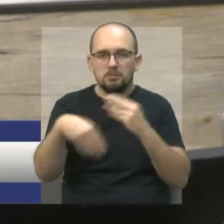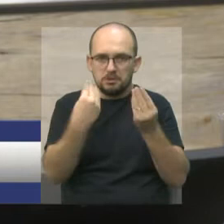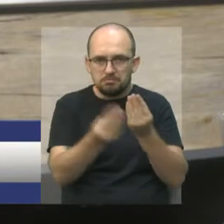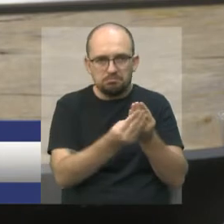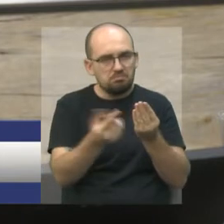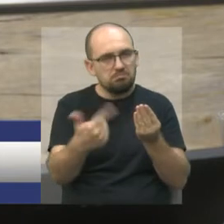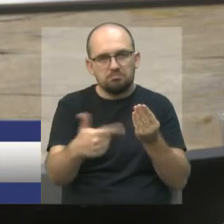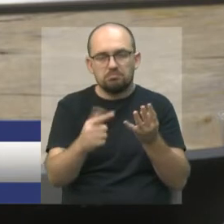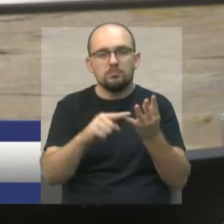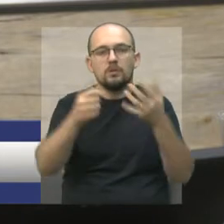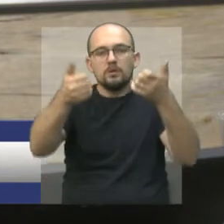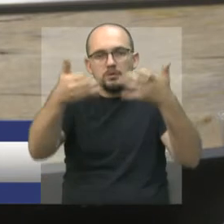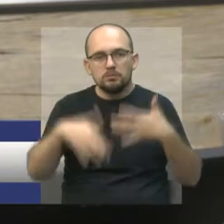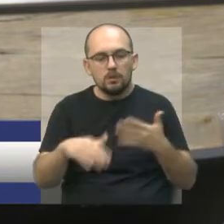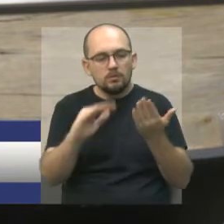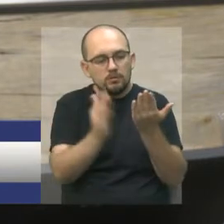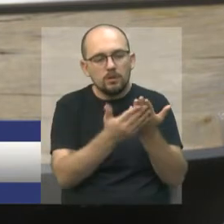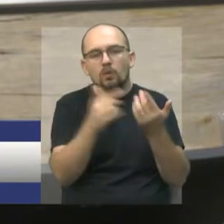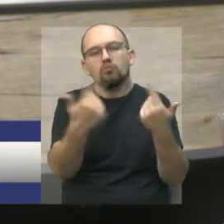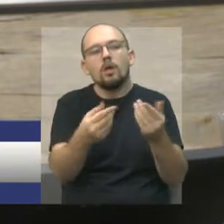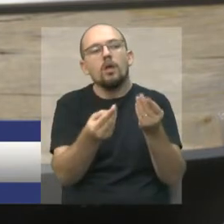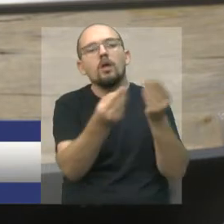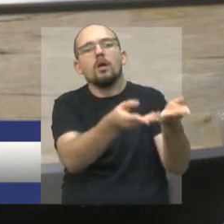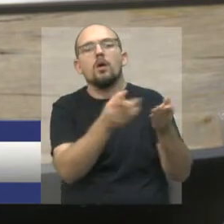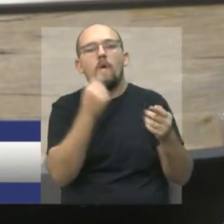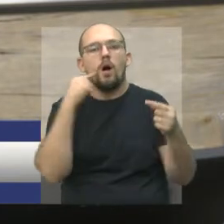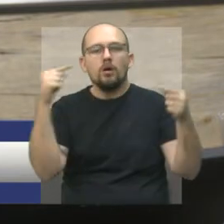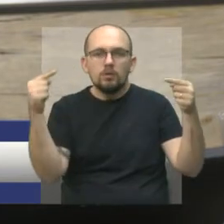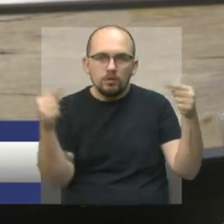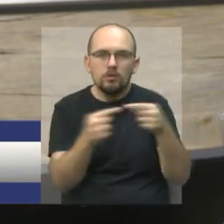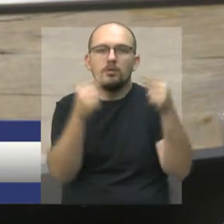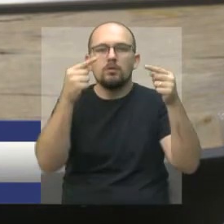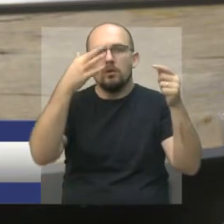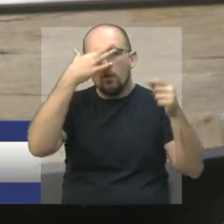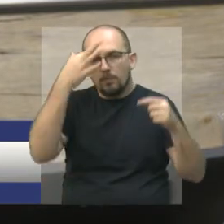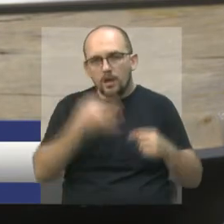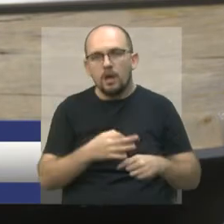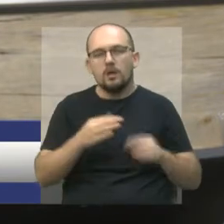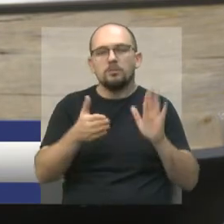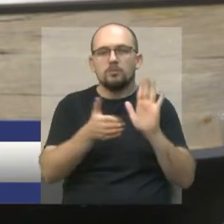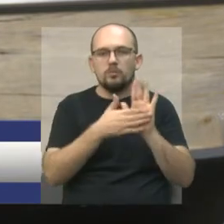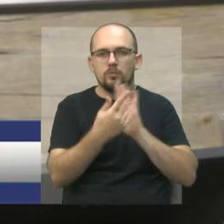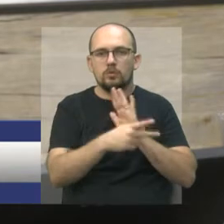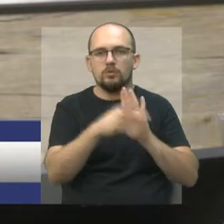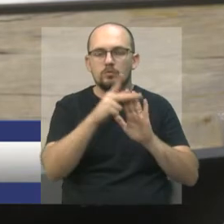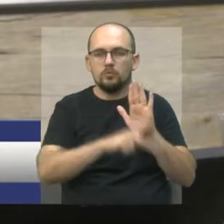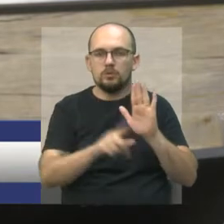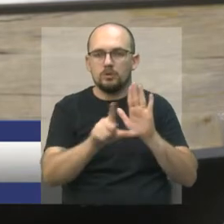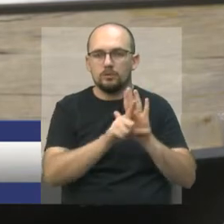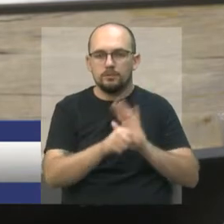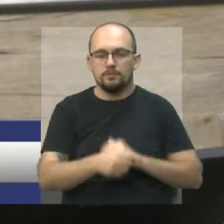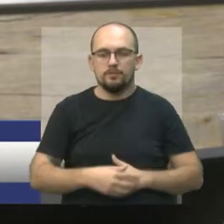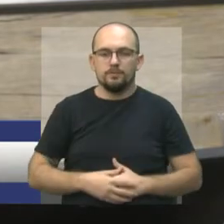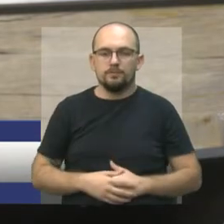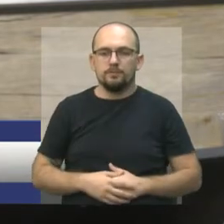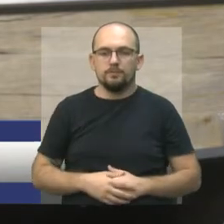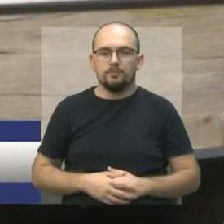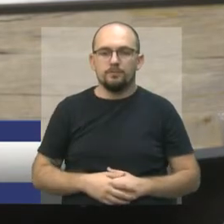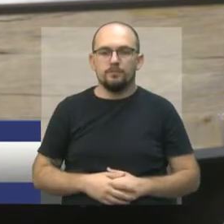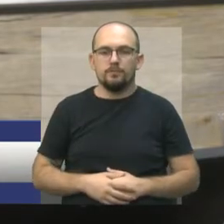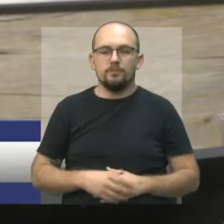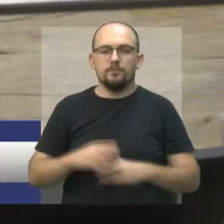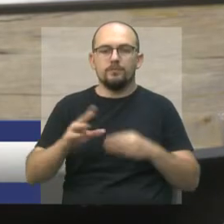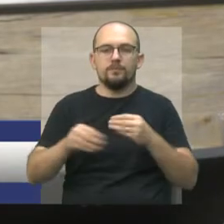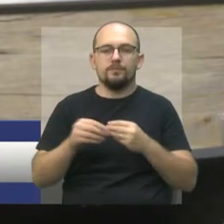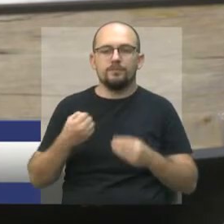que permitam compreender a pertinência e a compatibilidade da proposta com o presente projeto de lei.